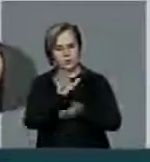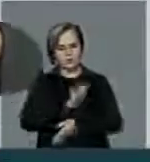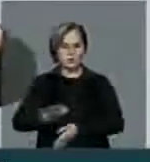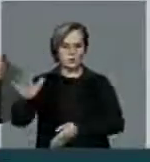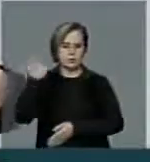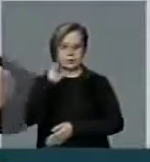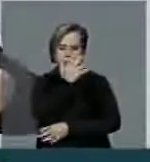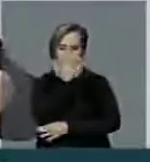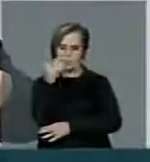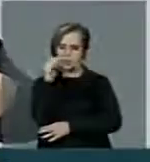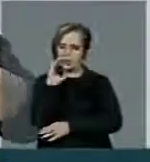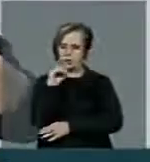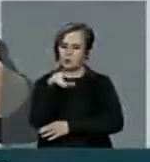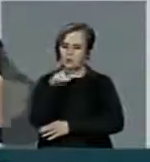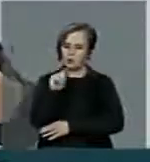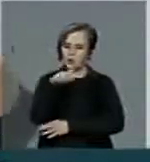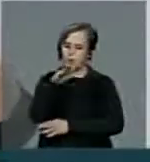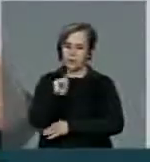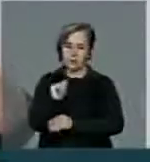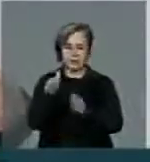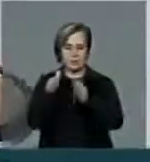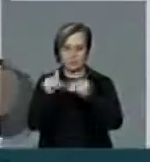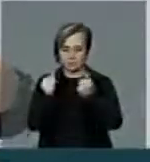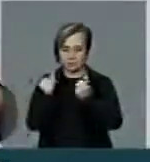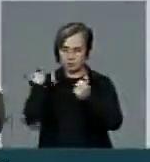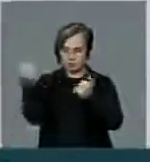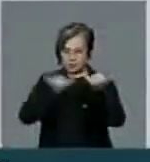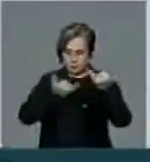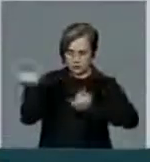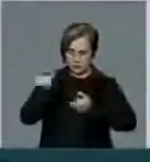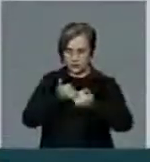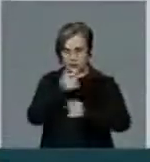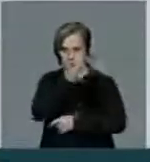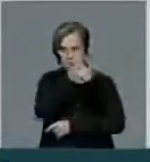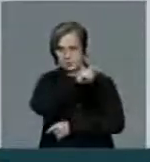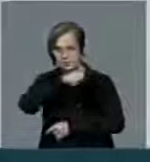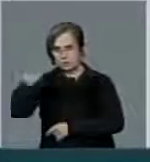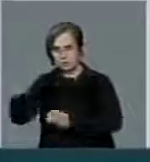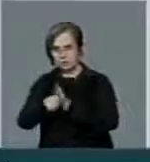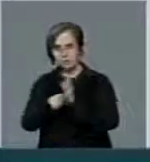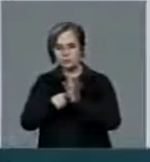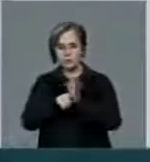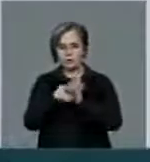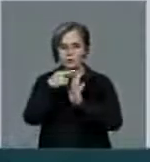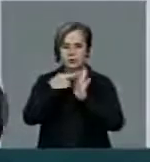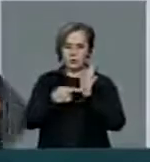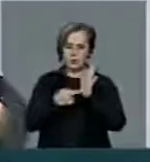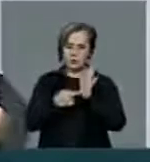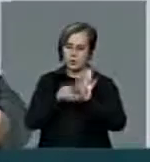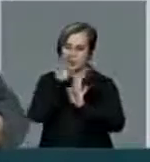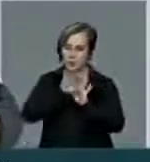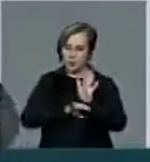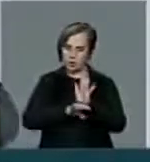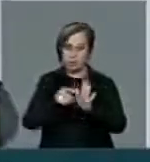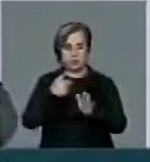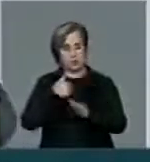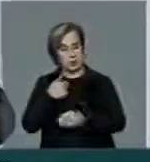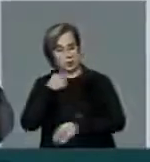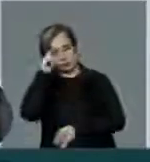CONAMA, pediu para receber informes semestrais do andamento da implementação do código. Eu